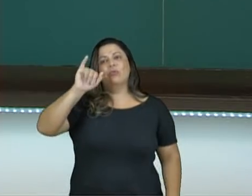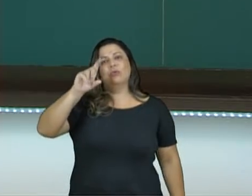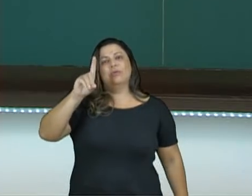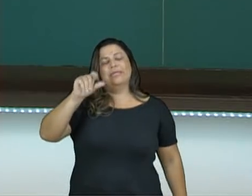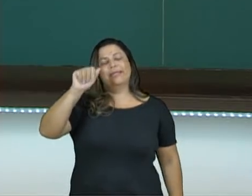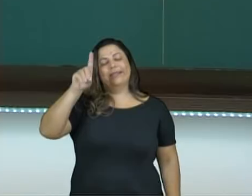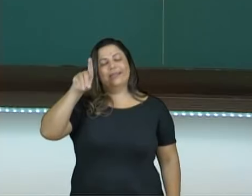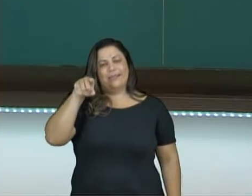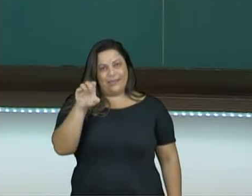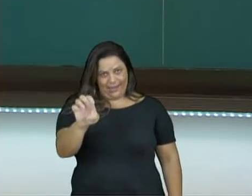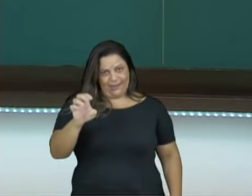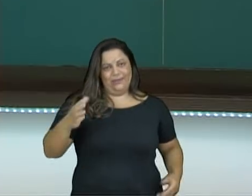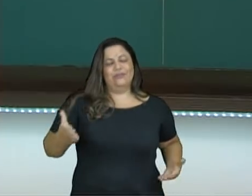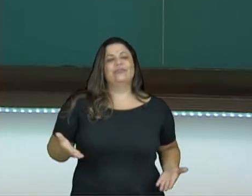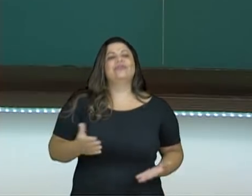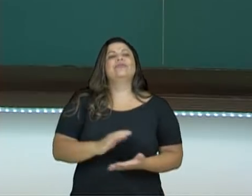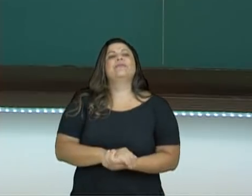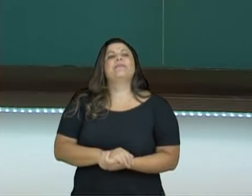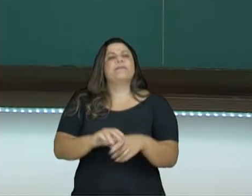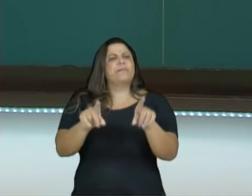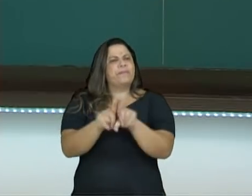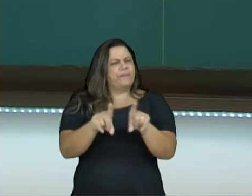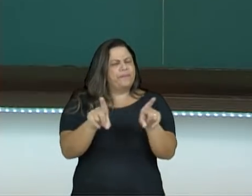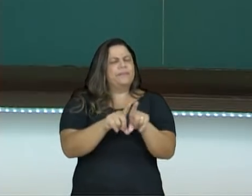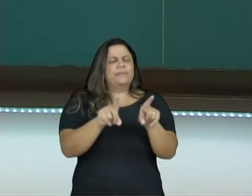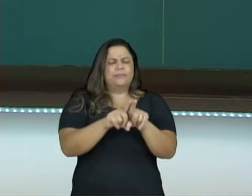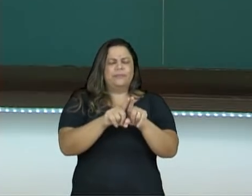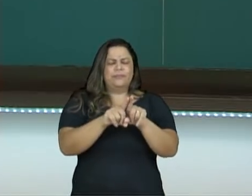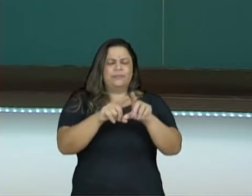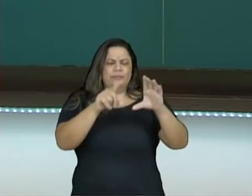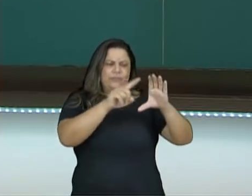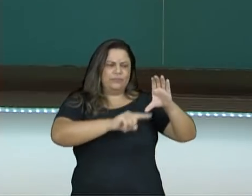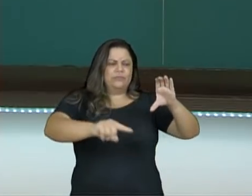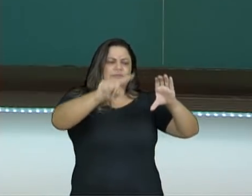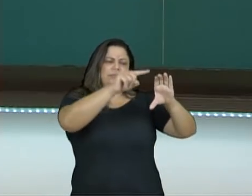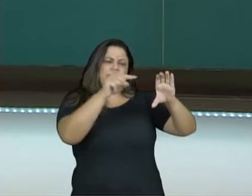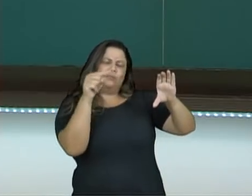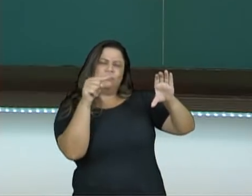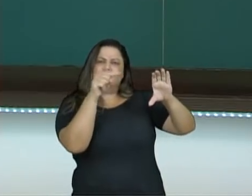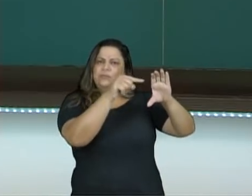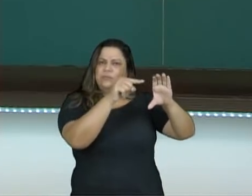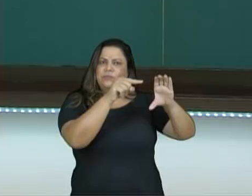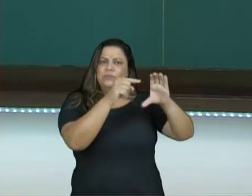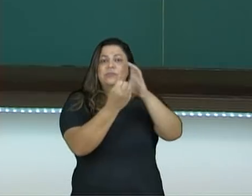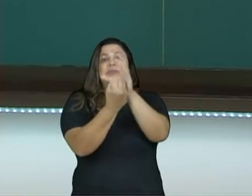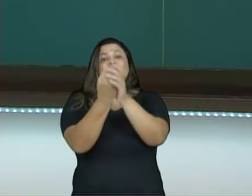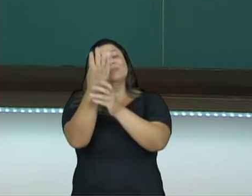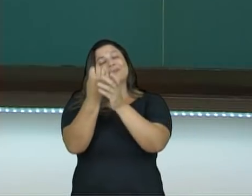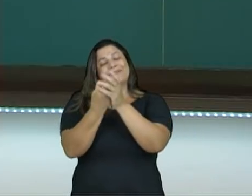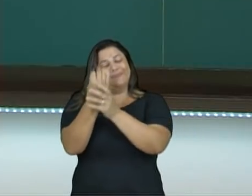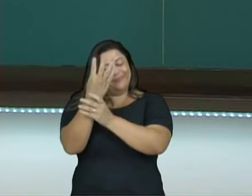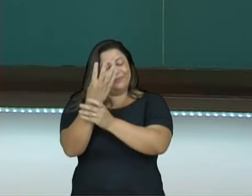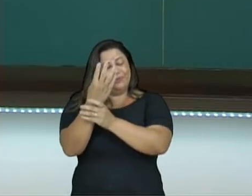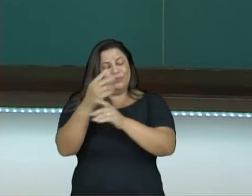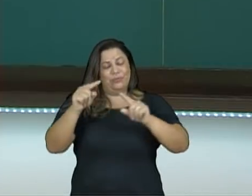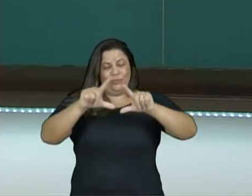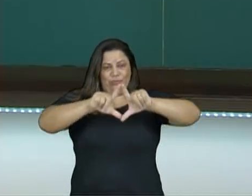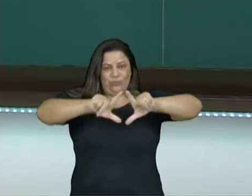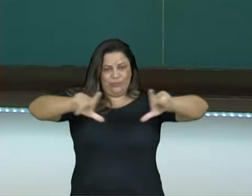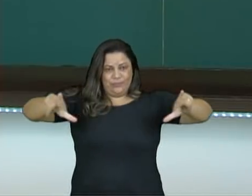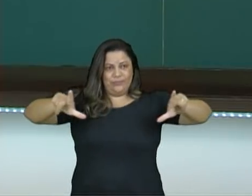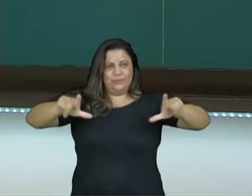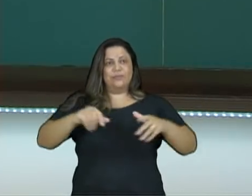centro coincide com a origem de um plano cartesiano, ou seja, x vale zero